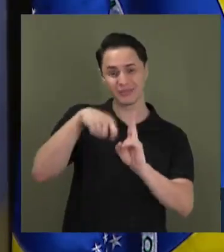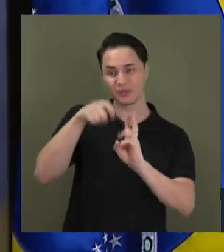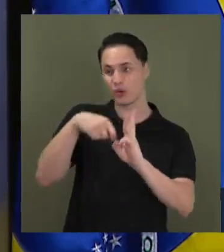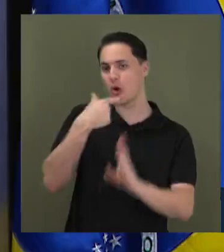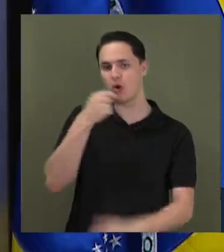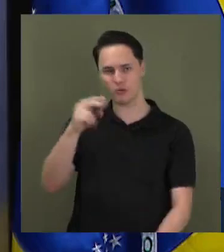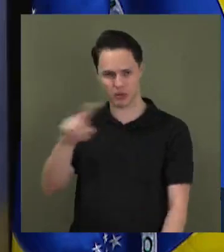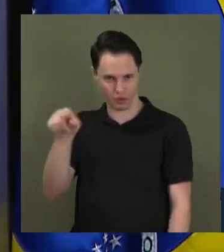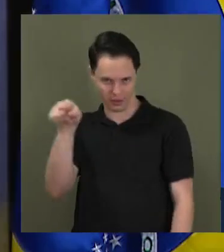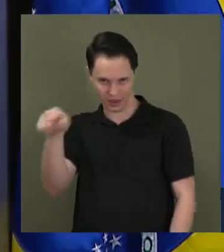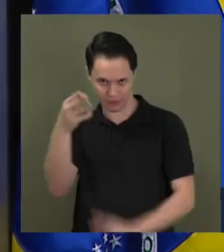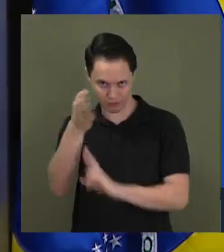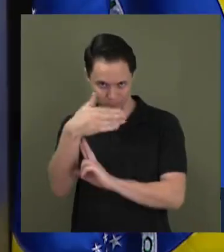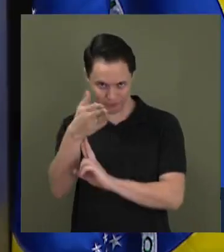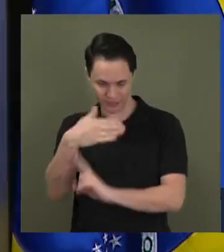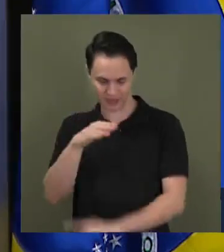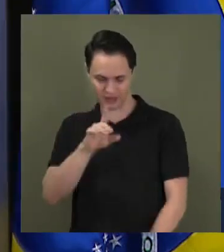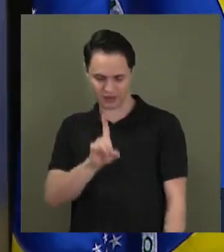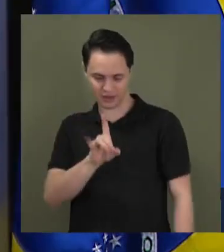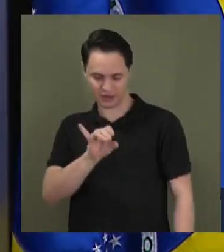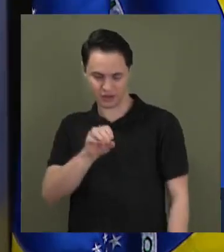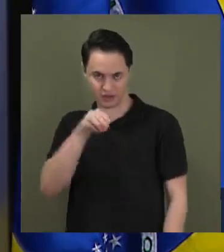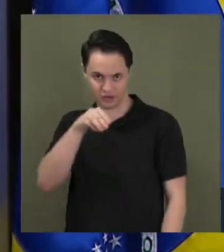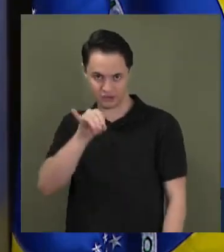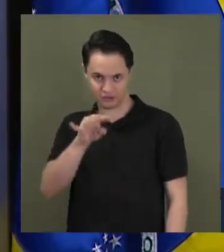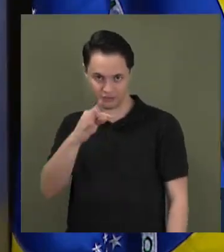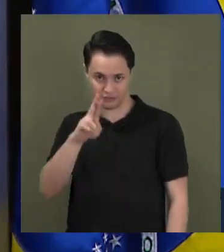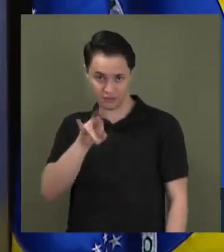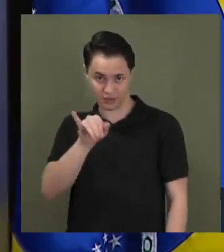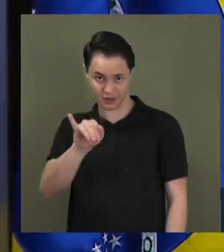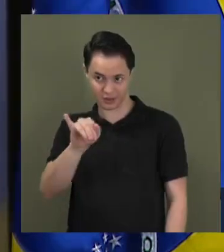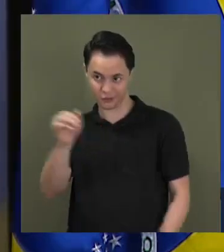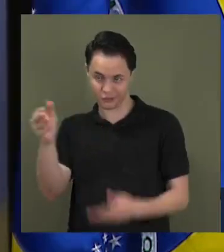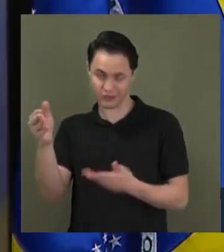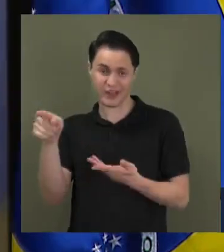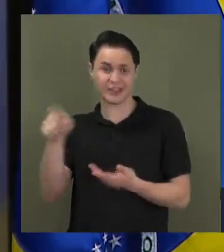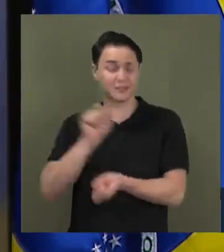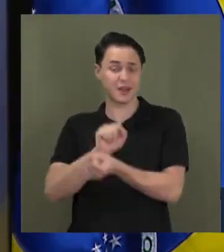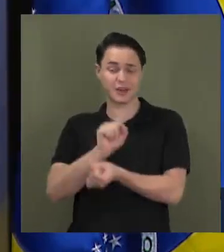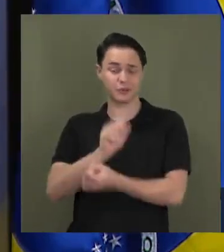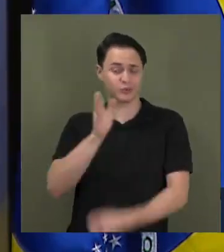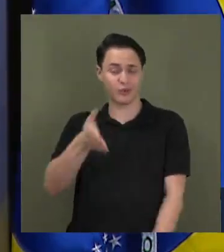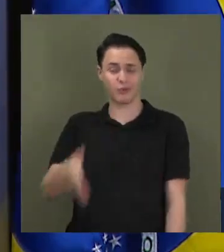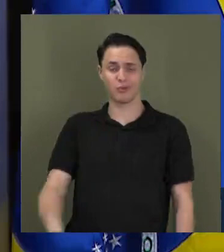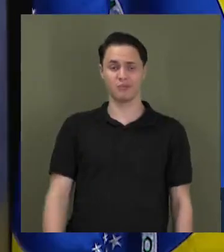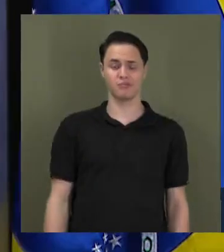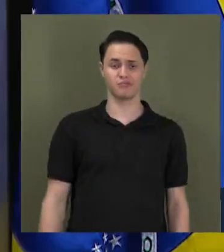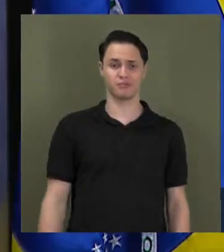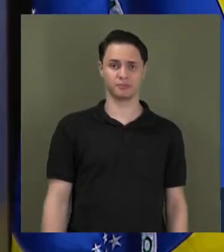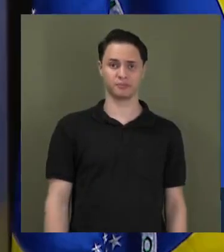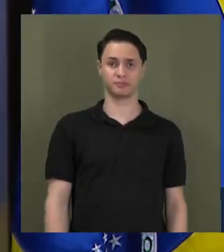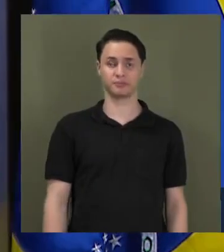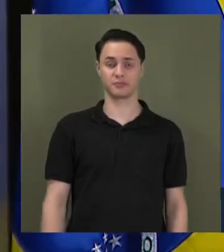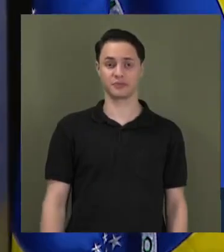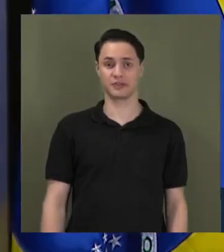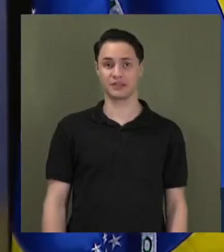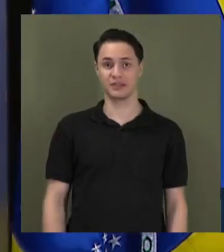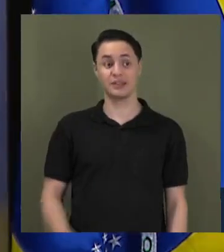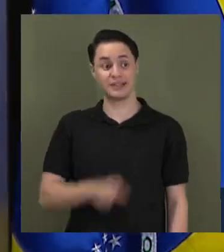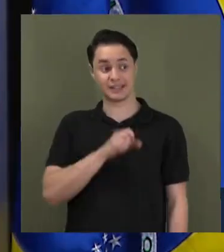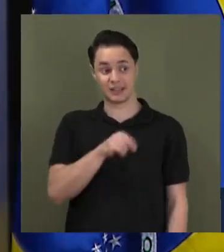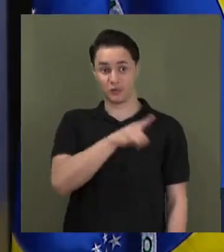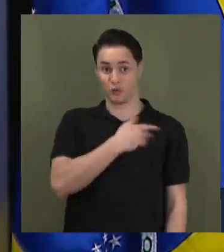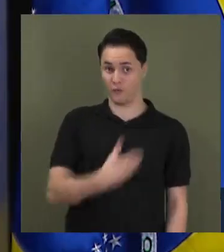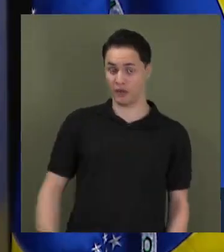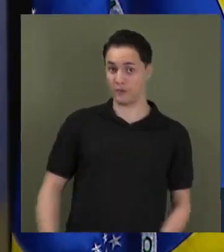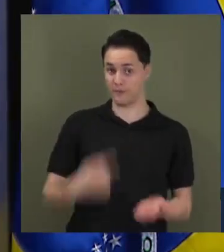Dmitry Kuleba para esse diálogo com o governo brasileiro. Tal atitude seria o primeiro